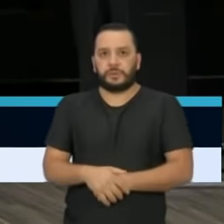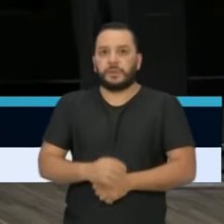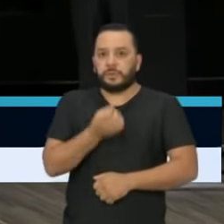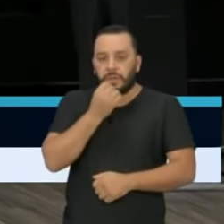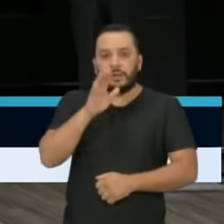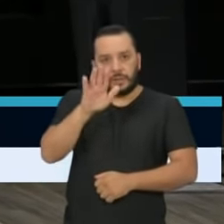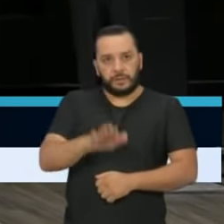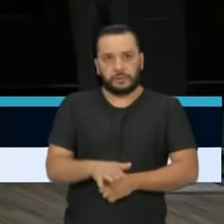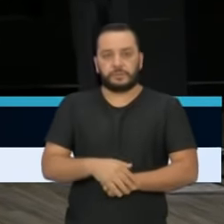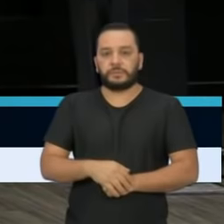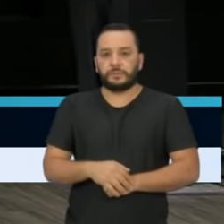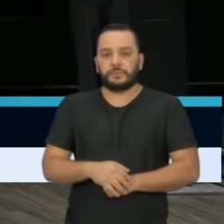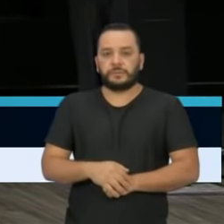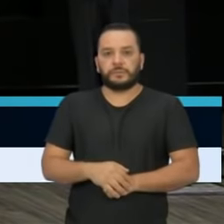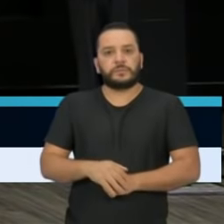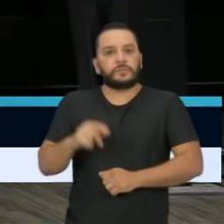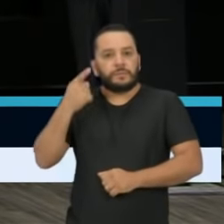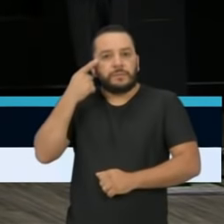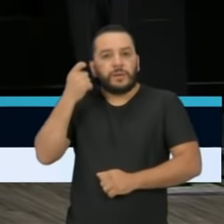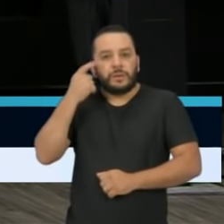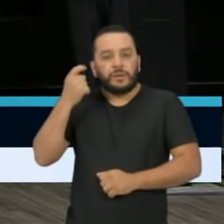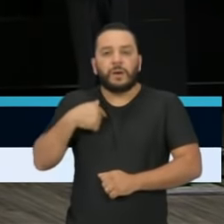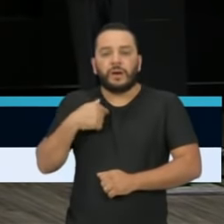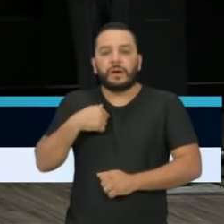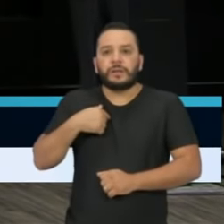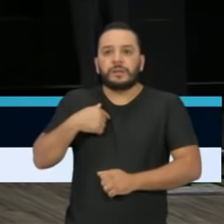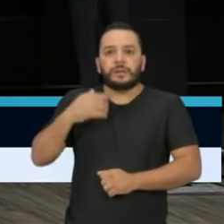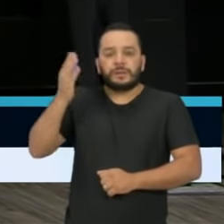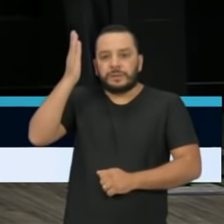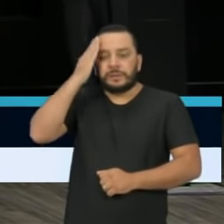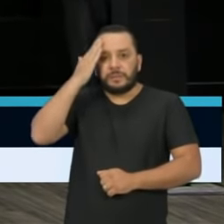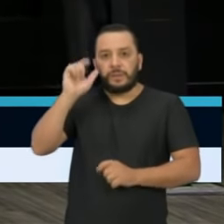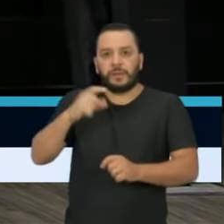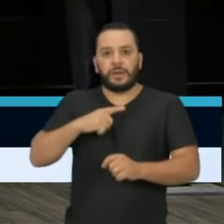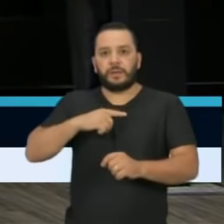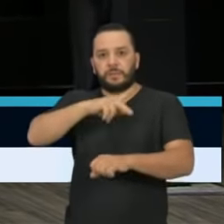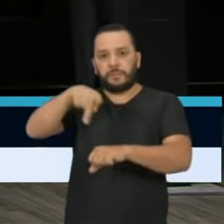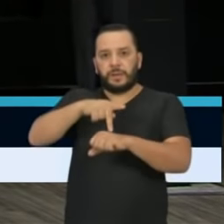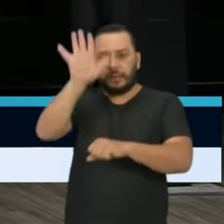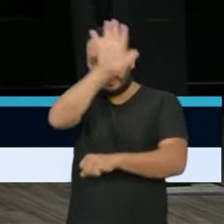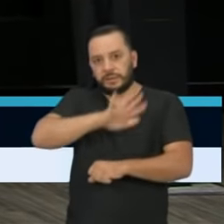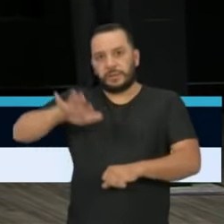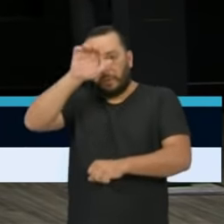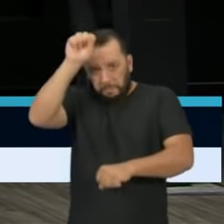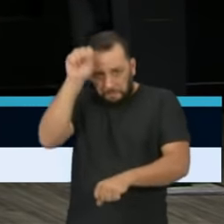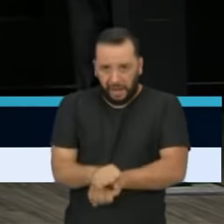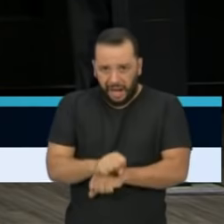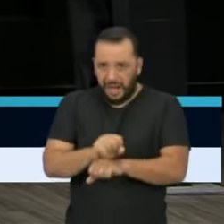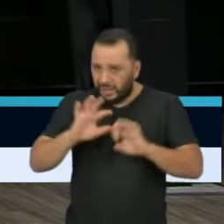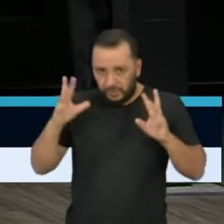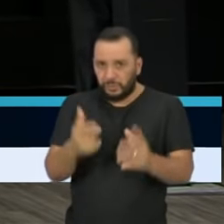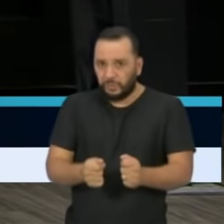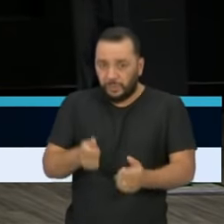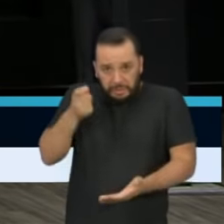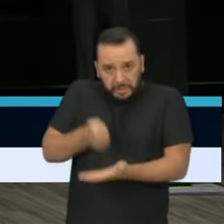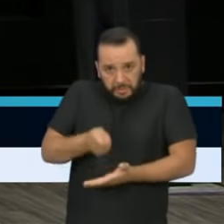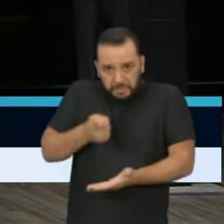gente. Dória, queria saber o que você acha de um lockdown total no país. Você acha que é uma medida que tem que ser imposta